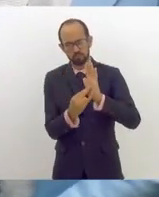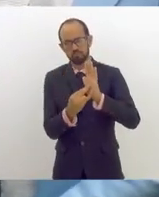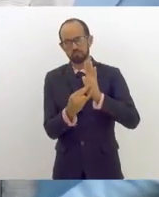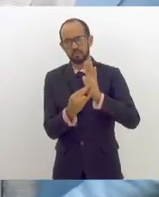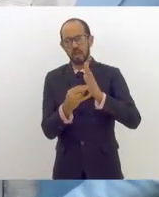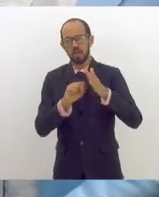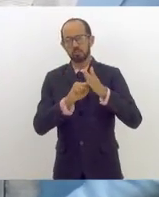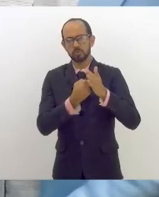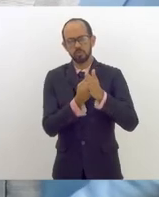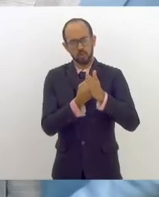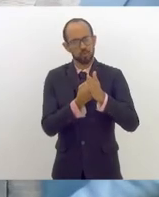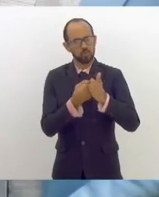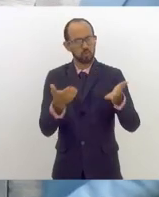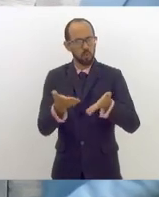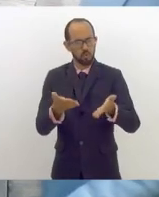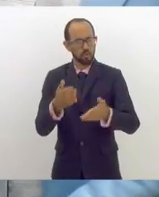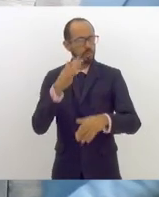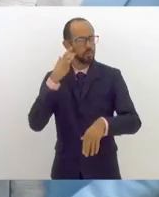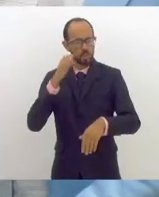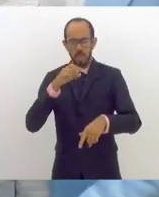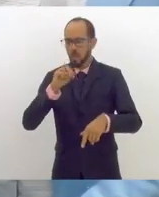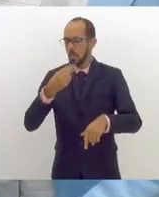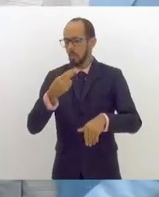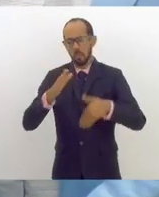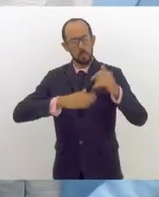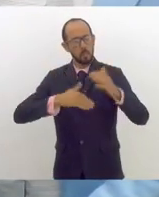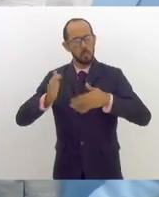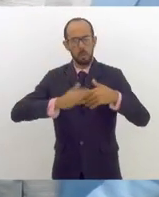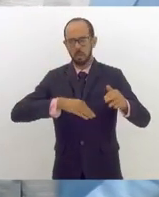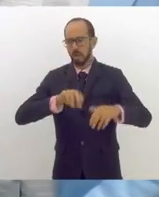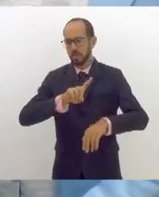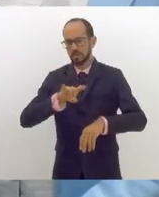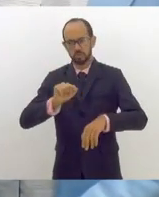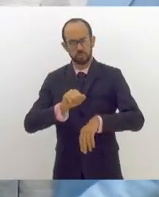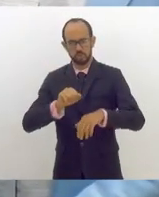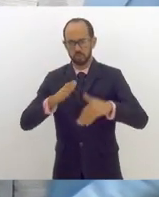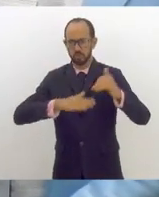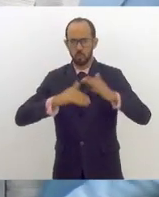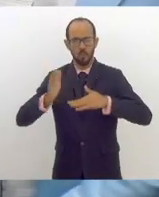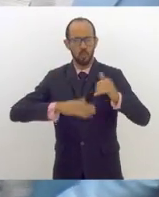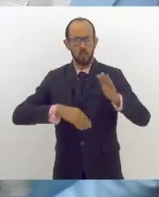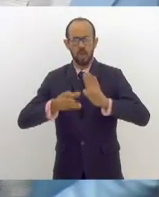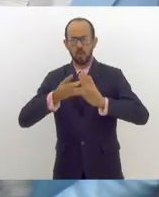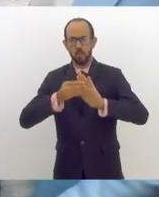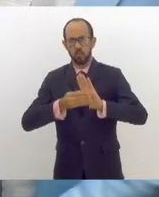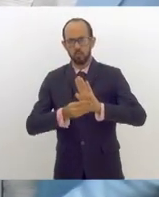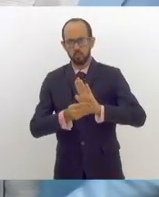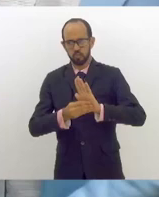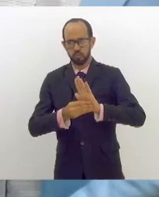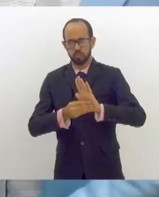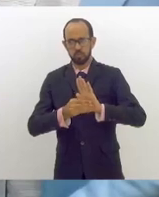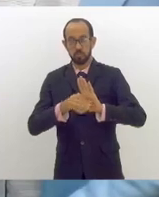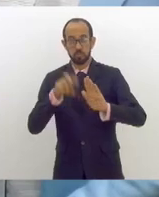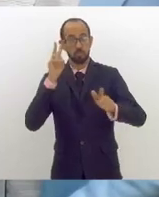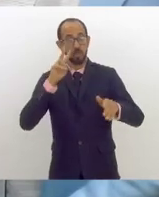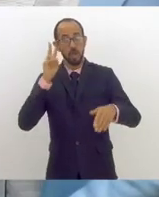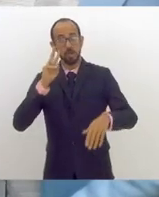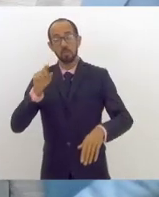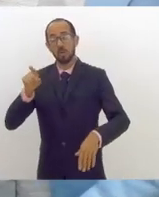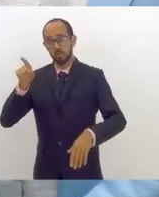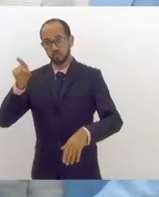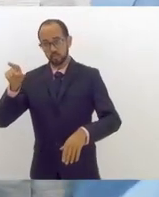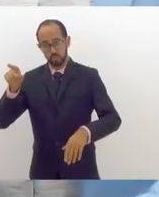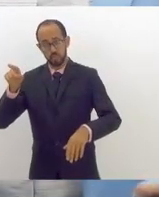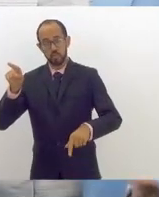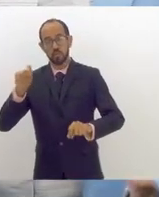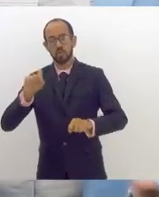pauta de hoje e amanhã de depois de amanhã de qualquer pauta lembro a vossa excelência